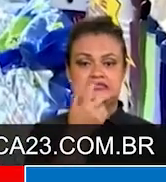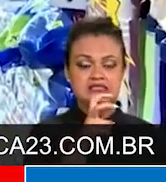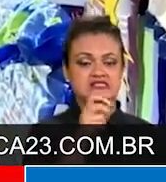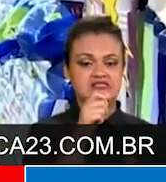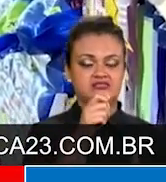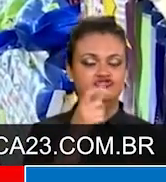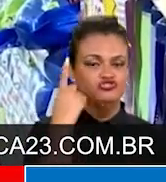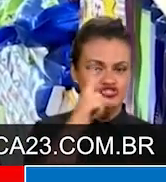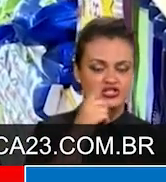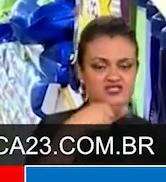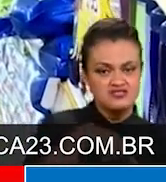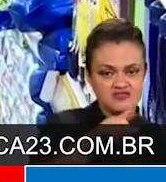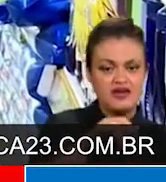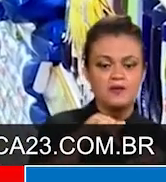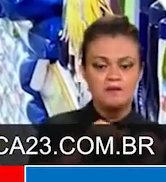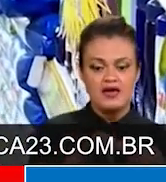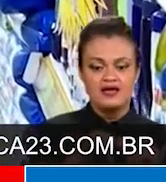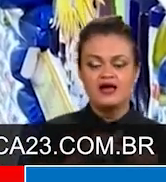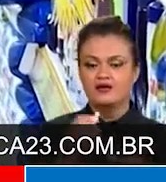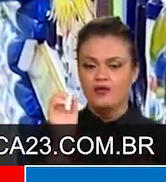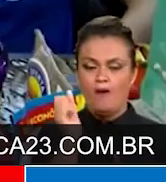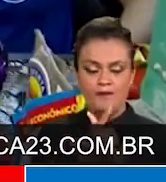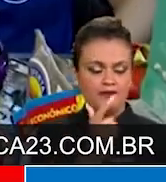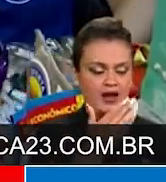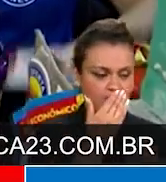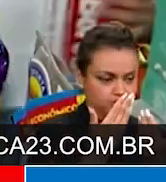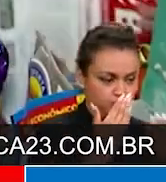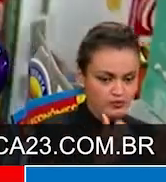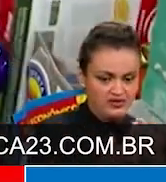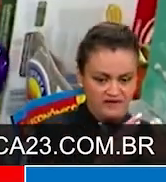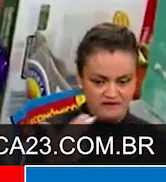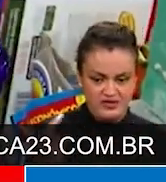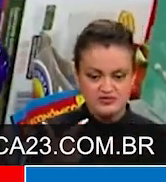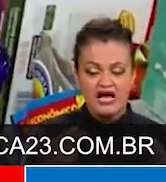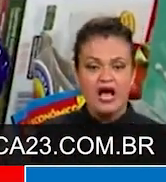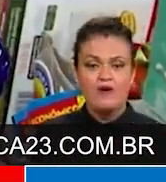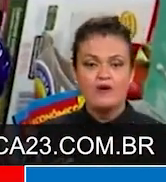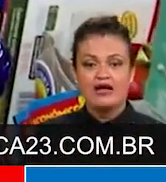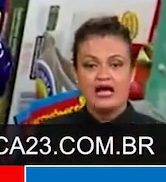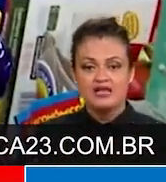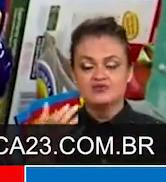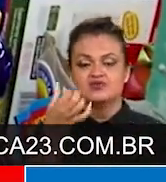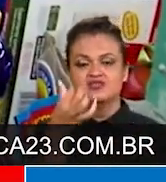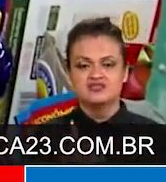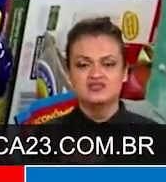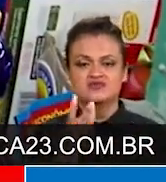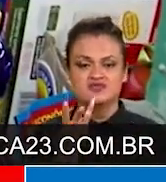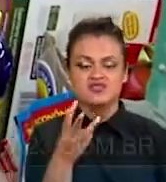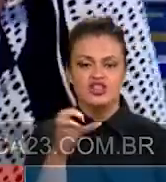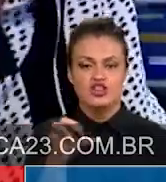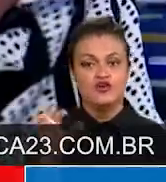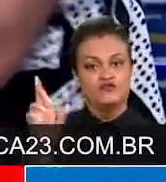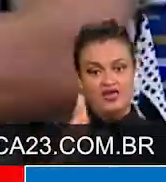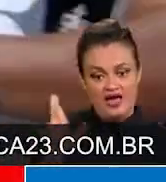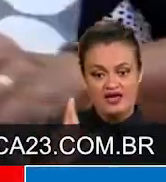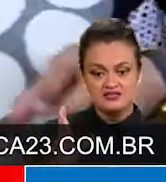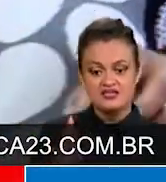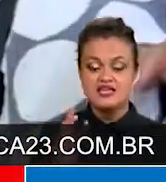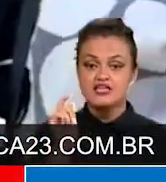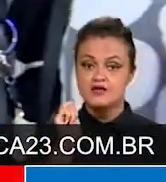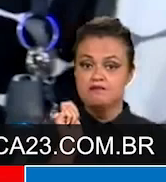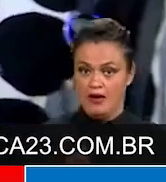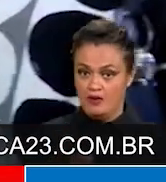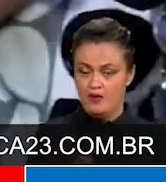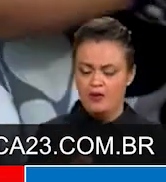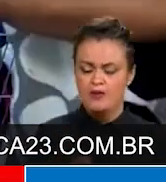ao supermercado para abastecer a despensa. Desta vez, gastou R$ 639,00 e pagou, sem